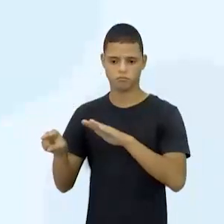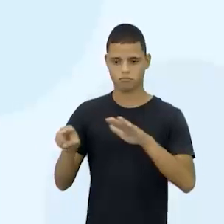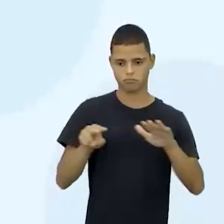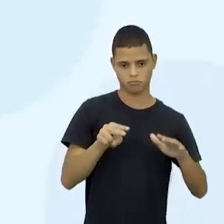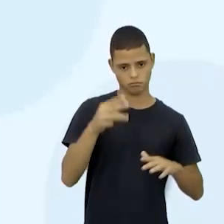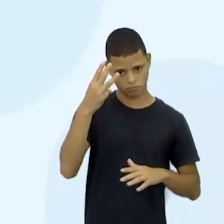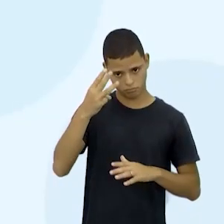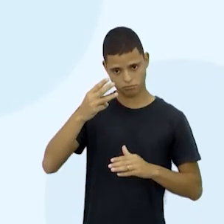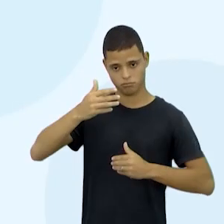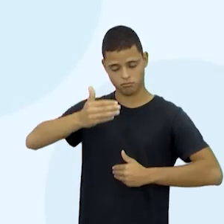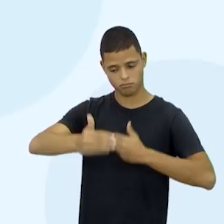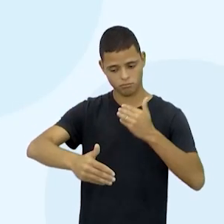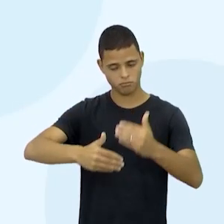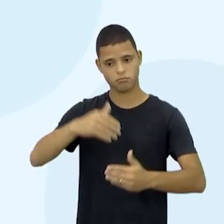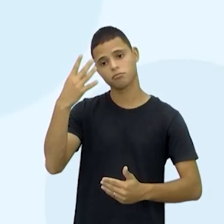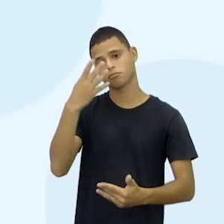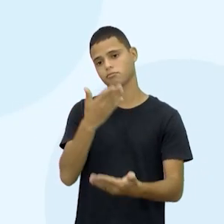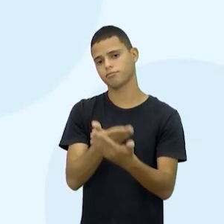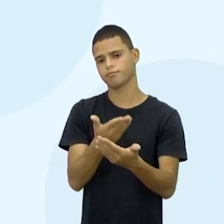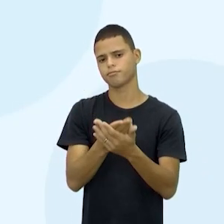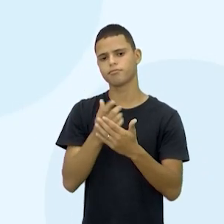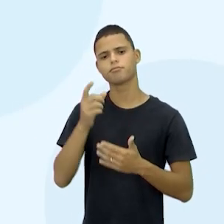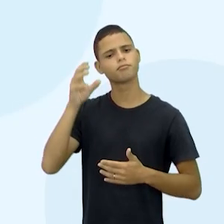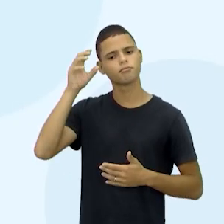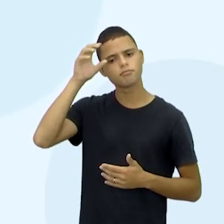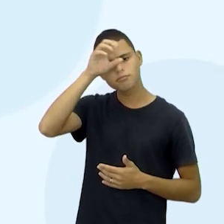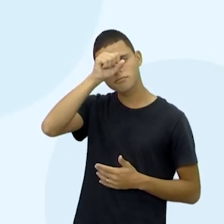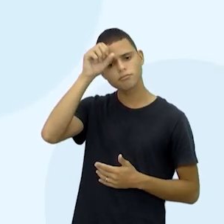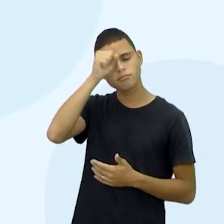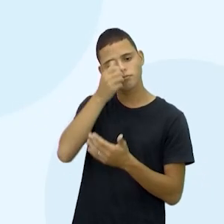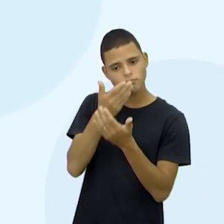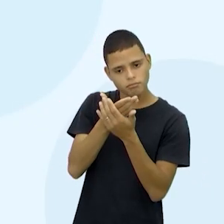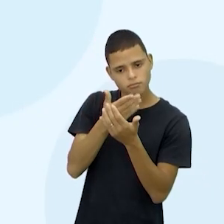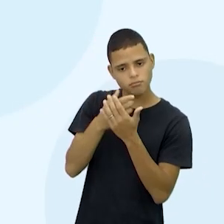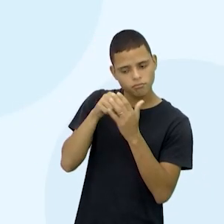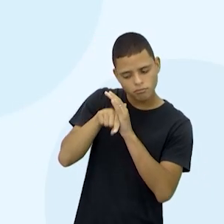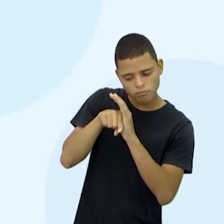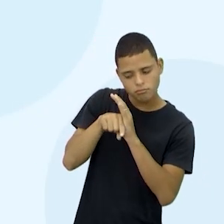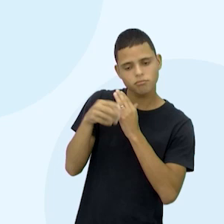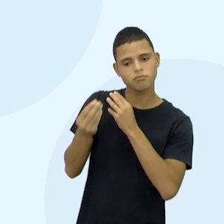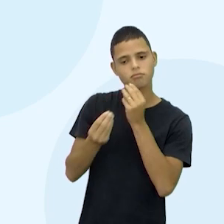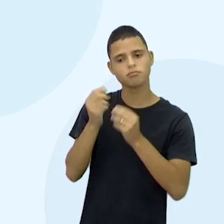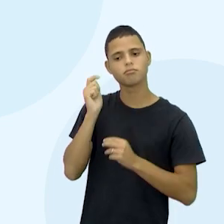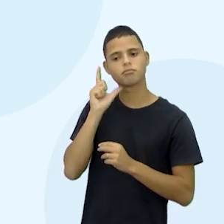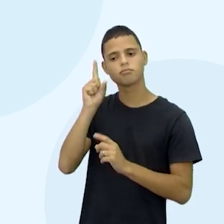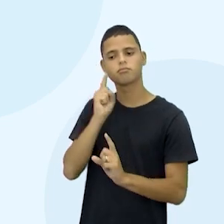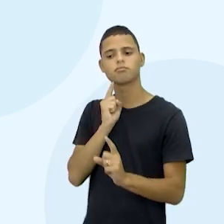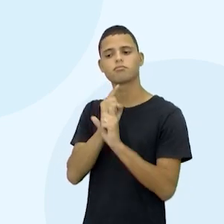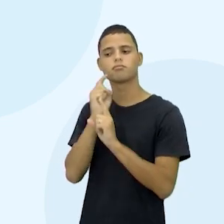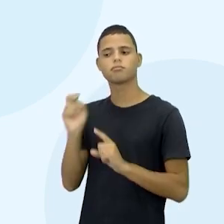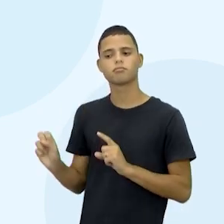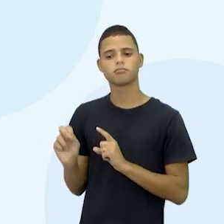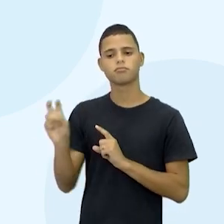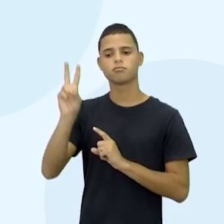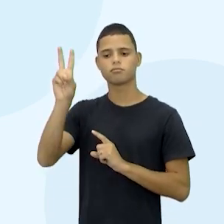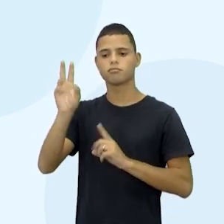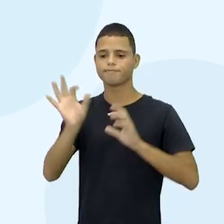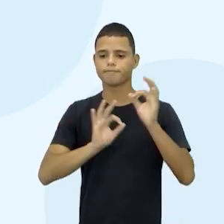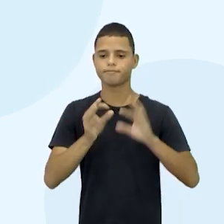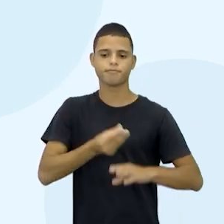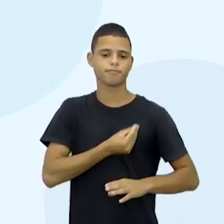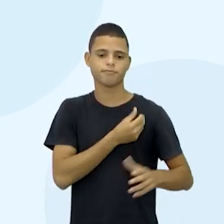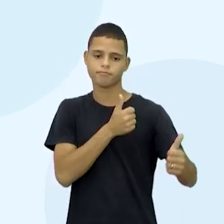desenvolvimento? Essas 4 aulas da semana 3? Então, nós vamos estudar a forma de como podemos obter o valor para a realização do nosso projeto de